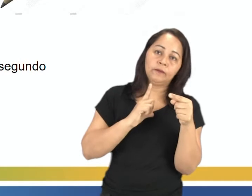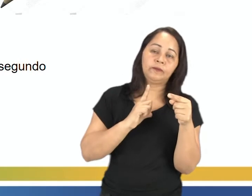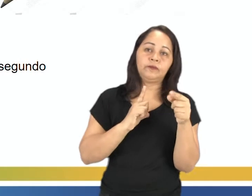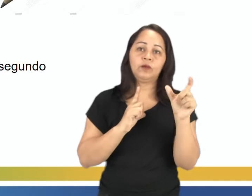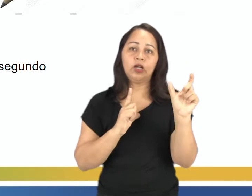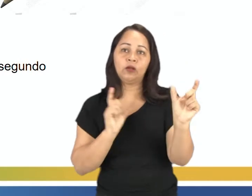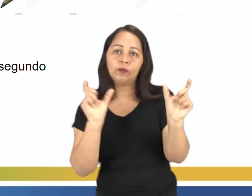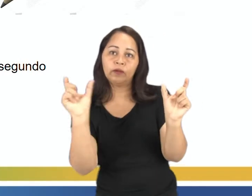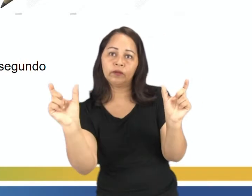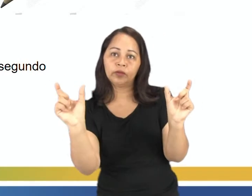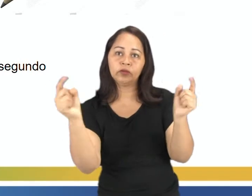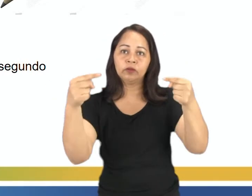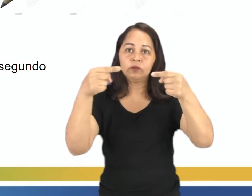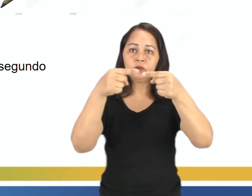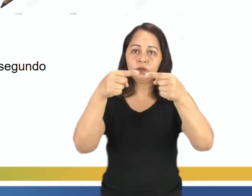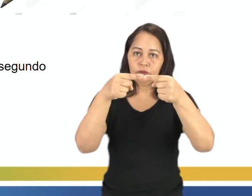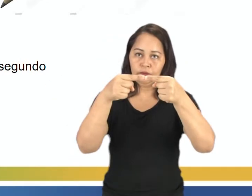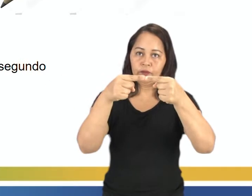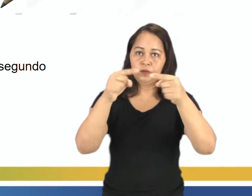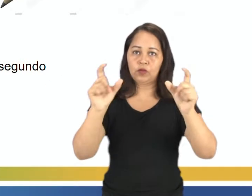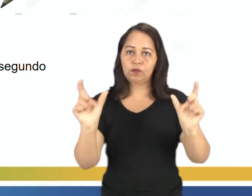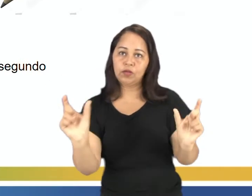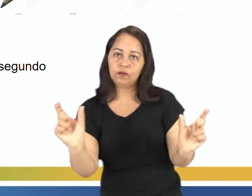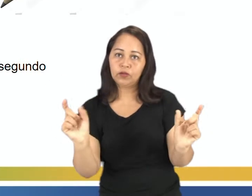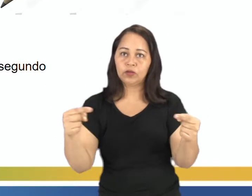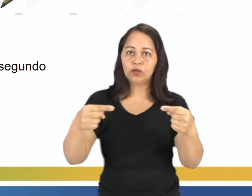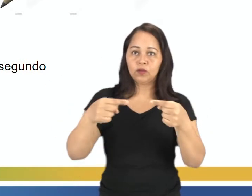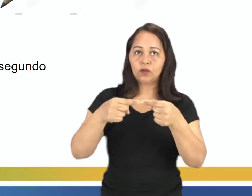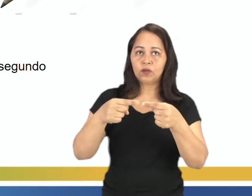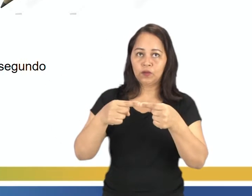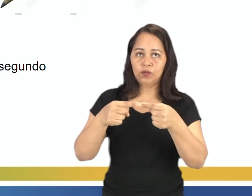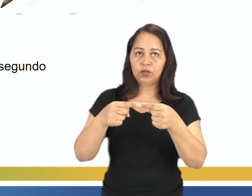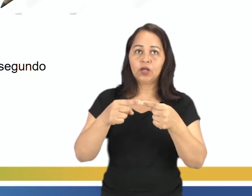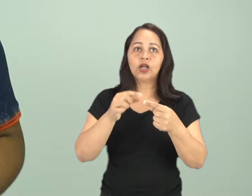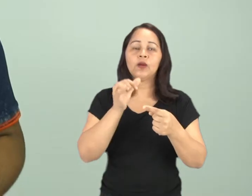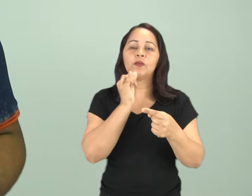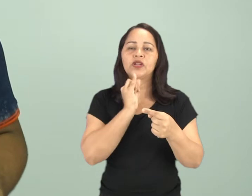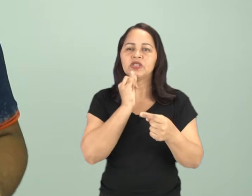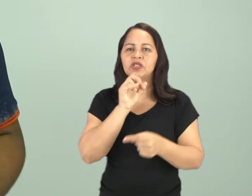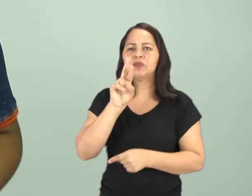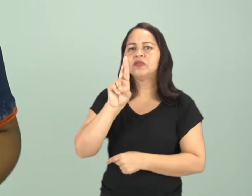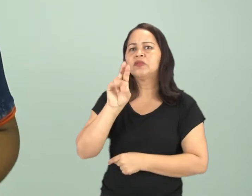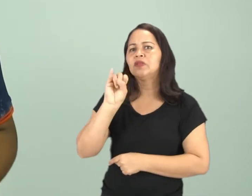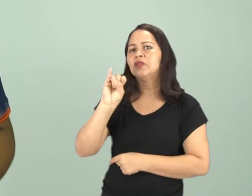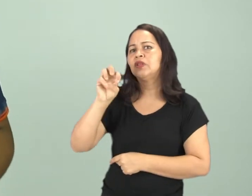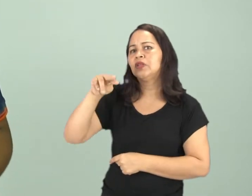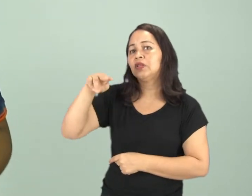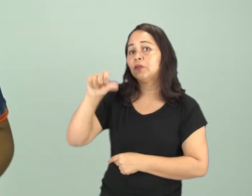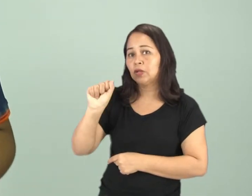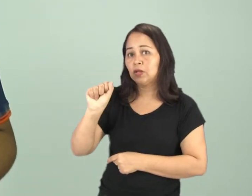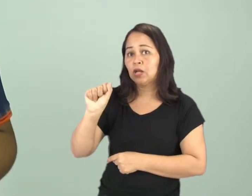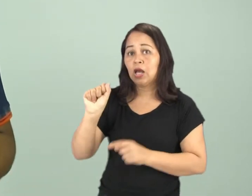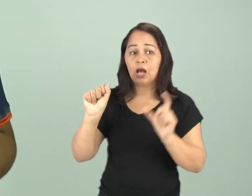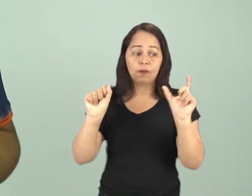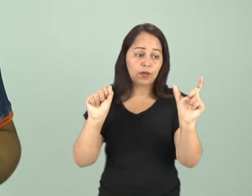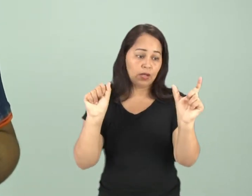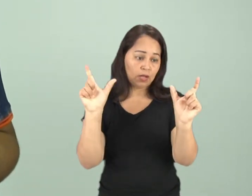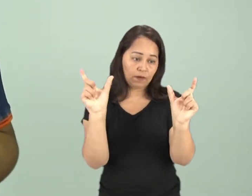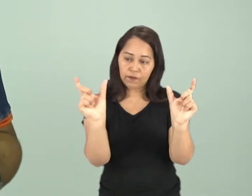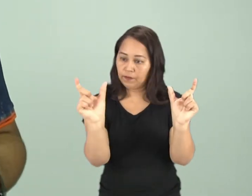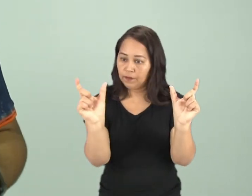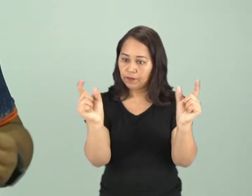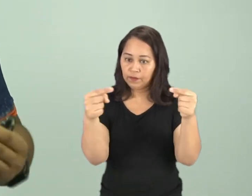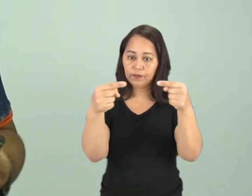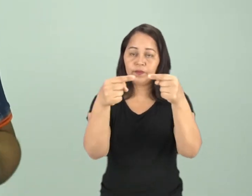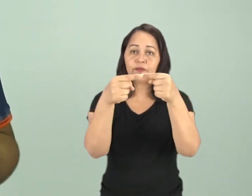Quanto à posição na estrofe, vamos ver alguns exemplos. Então, a rima é aquela aquela parte, aquela escrita